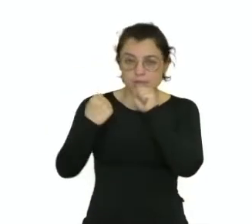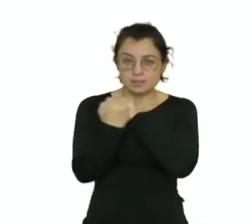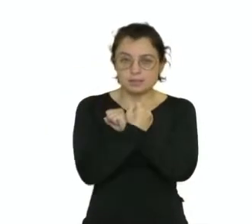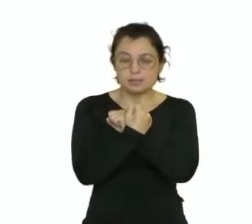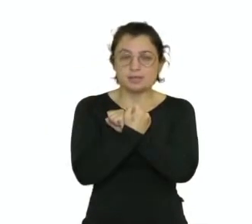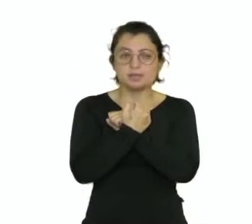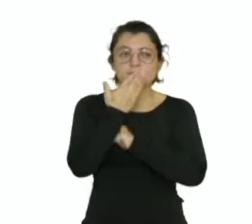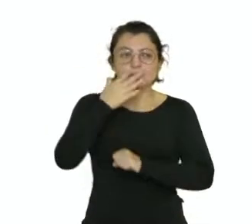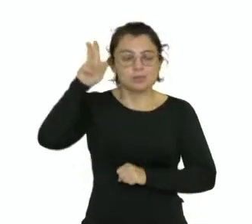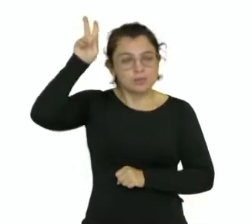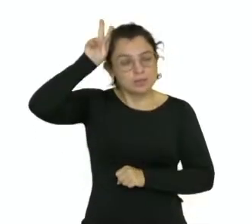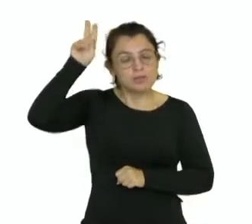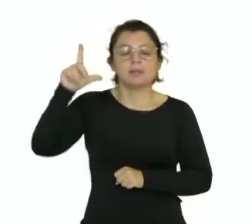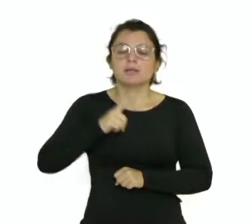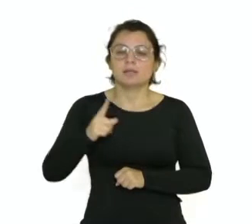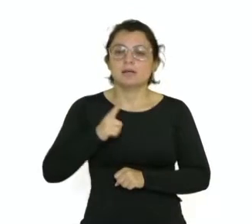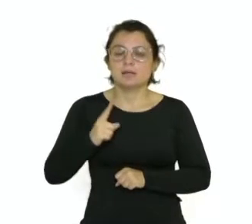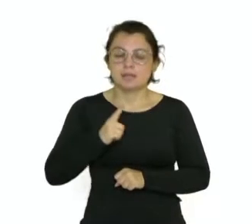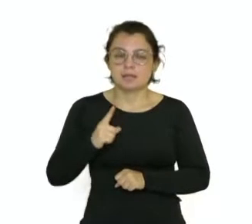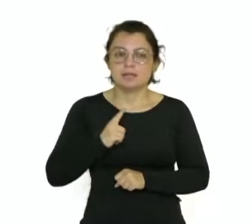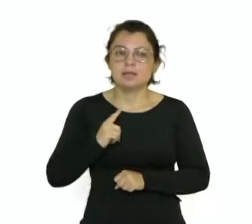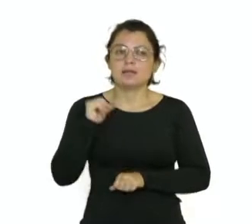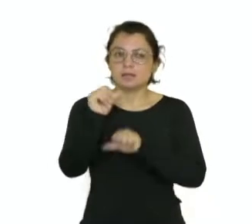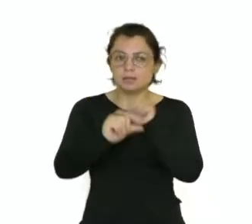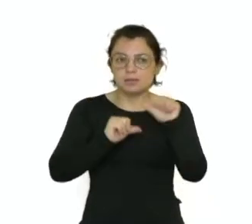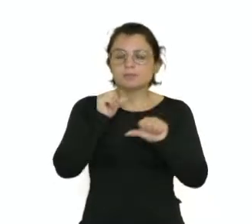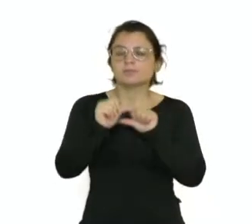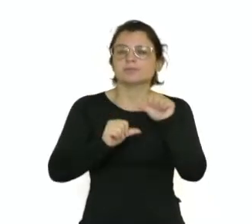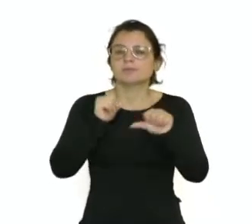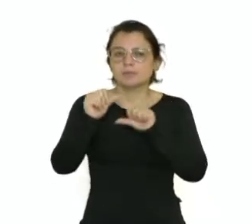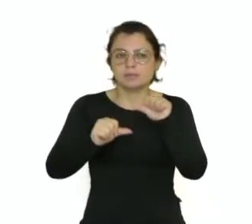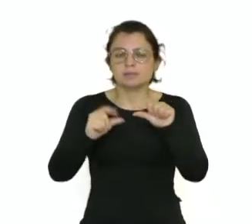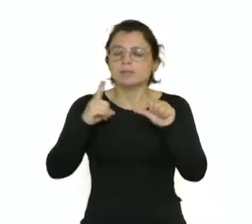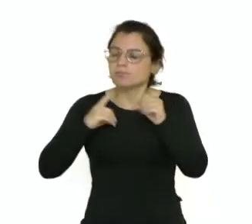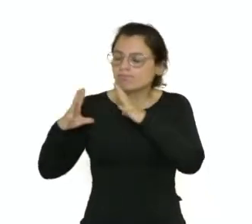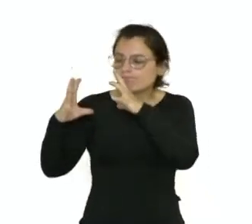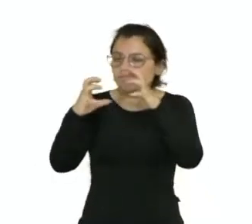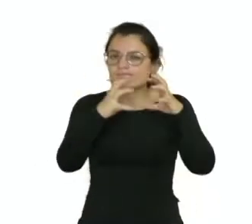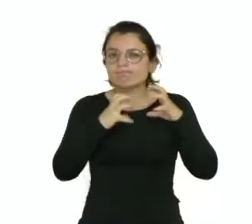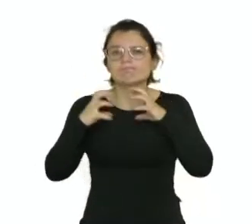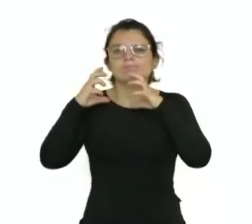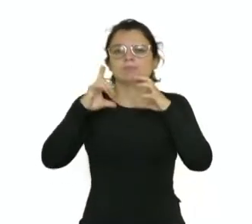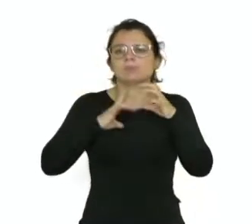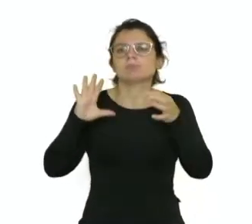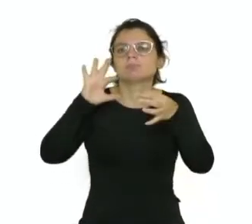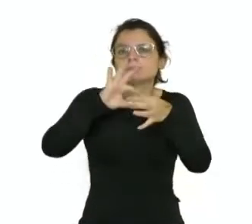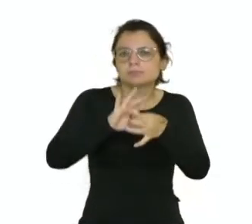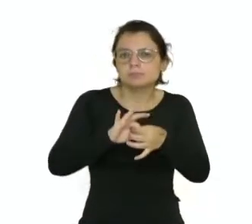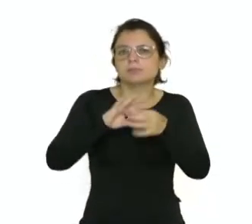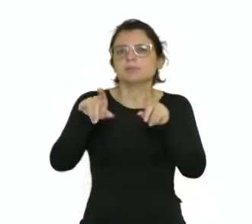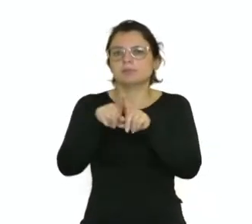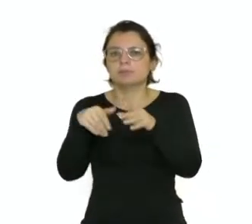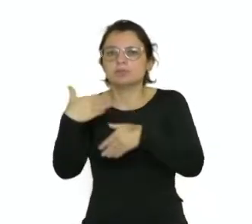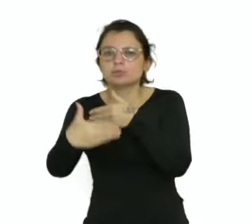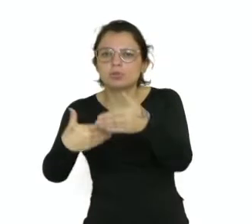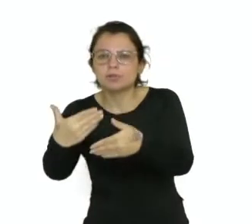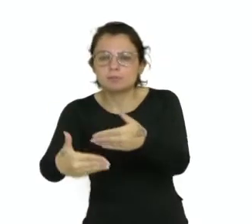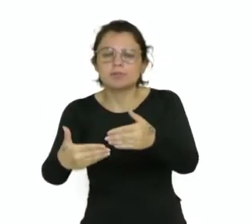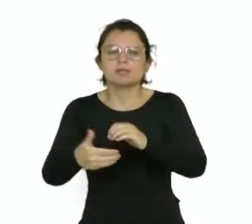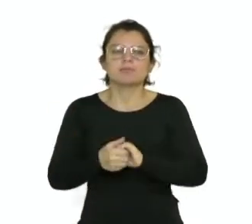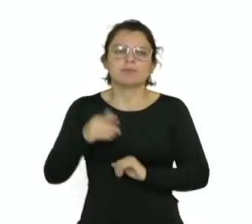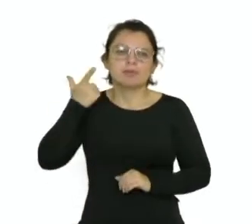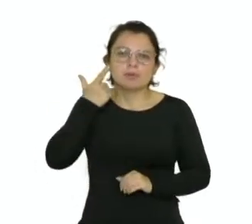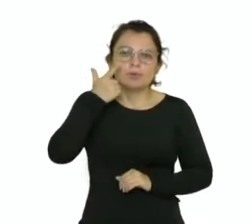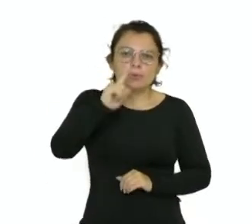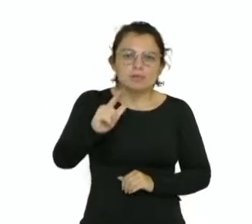por mudanças significativas. São histórias marcadas por confrontos e alianças, deslocamentos, conquistas